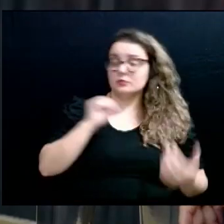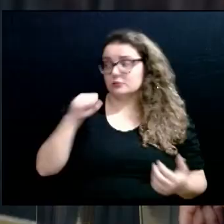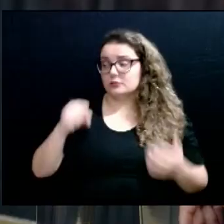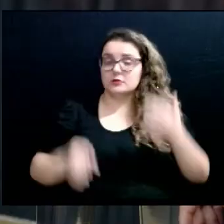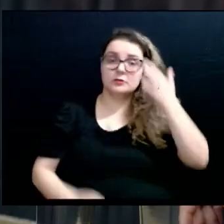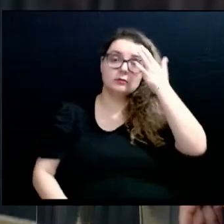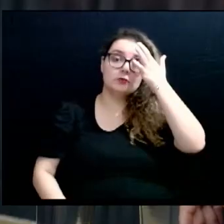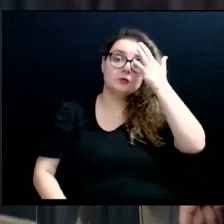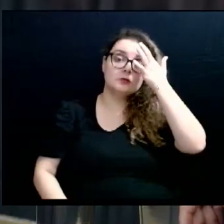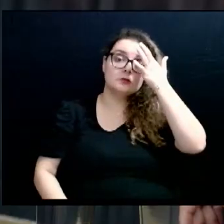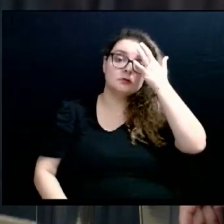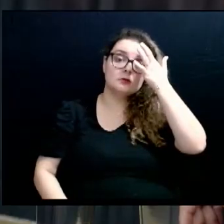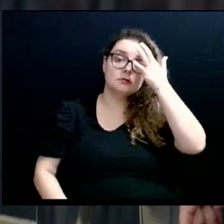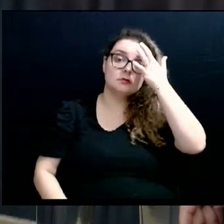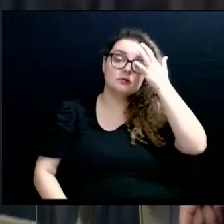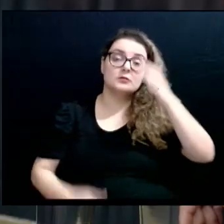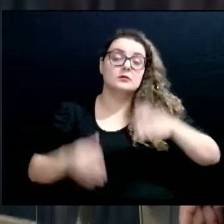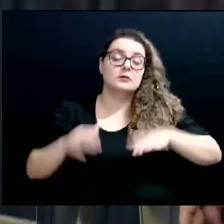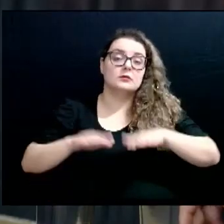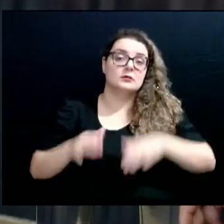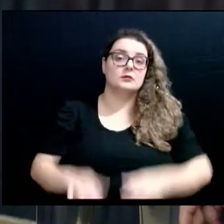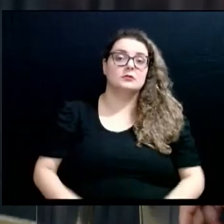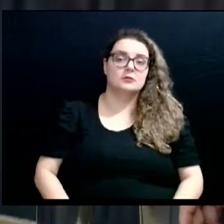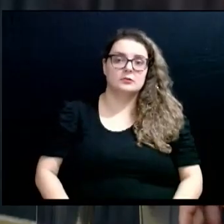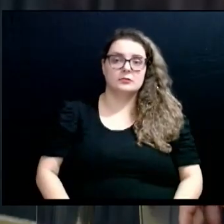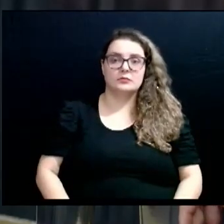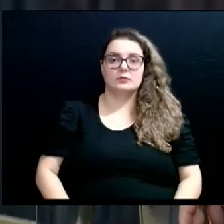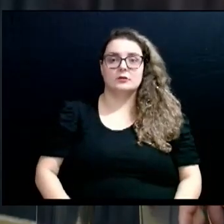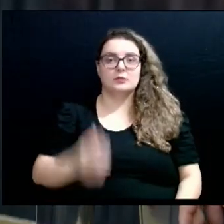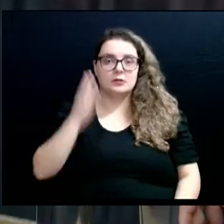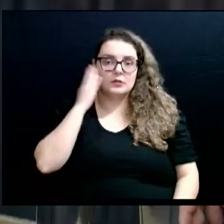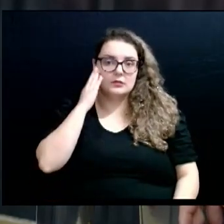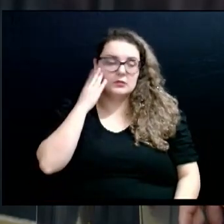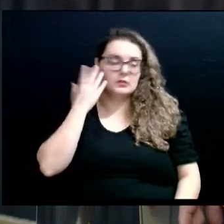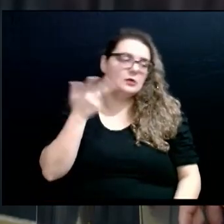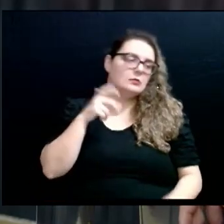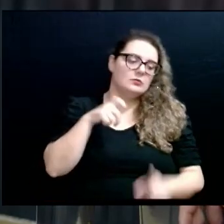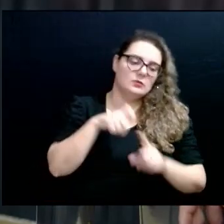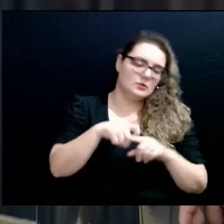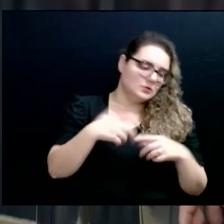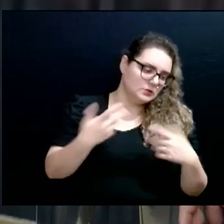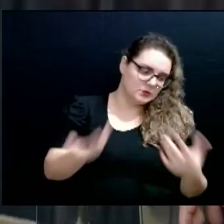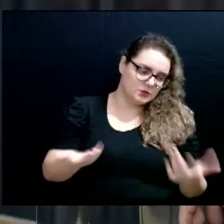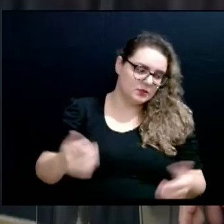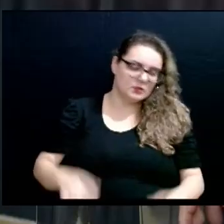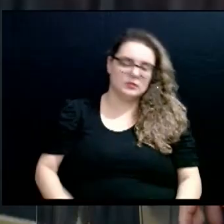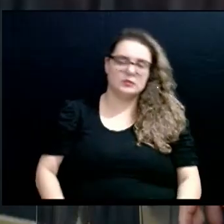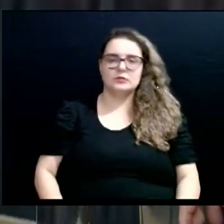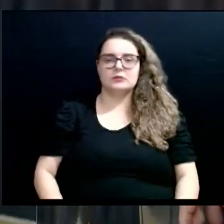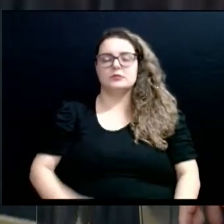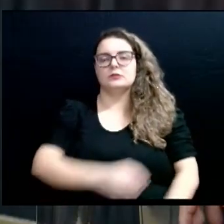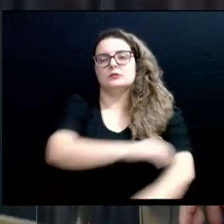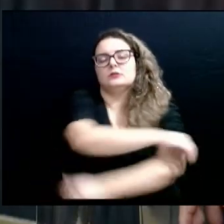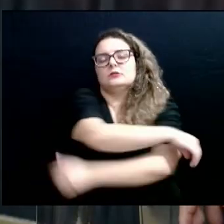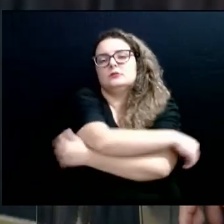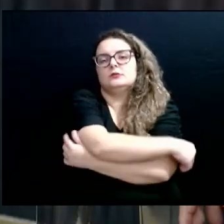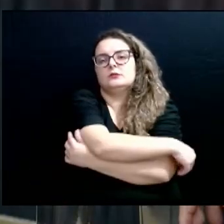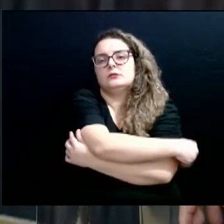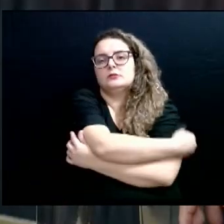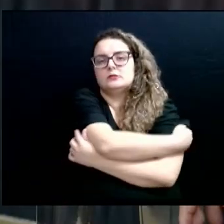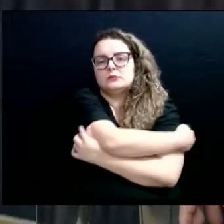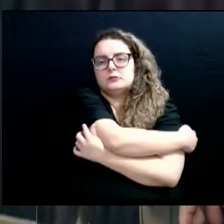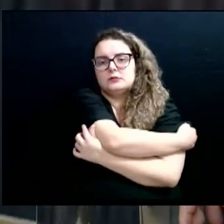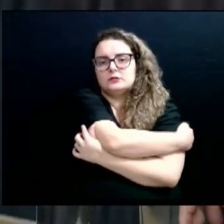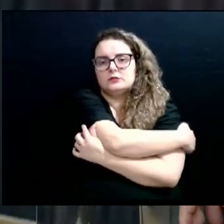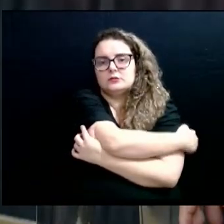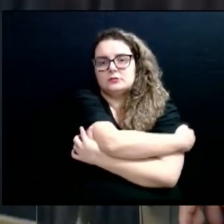muitas vezes a gente, né, sabe, foi um acidente, não teria como evitar, mas a gente, no